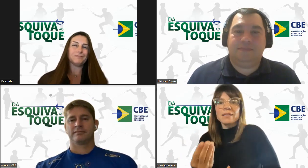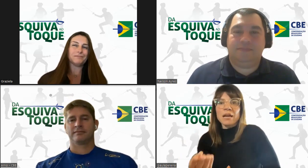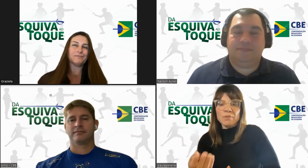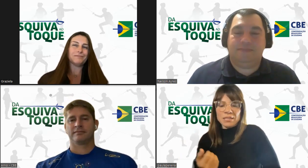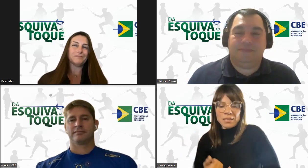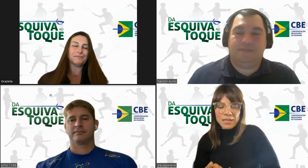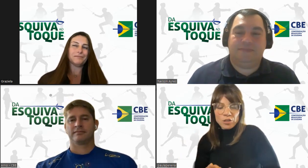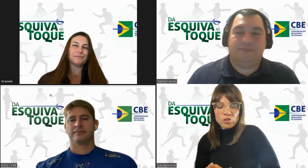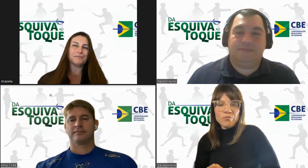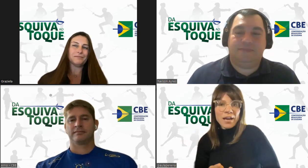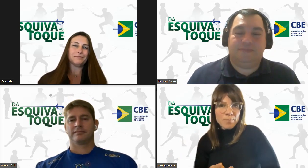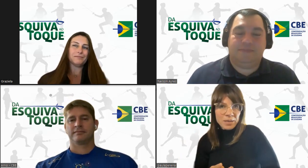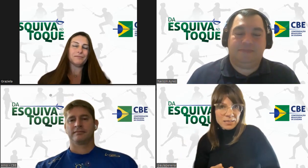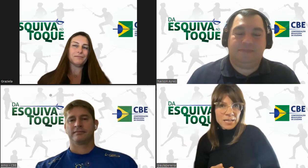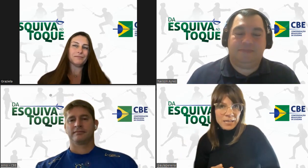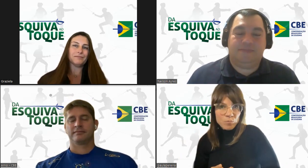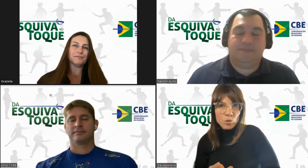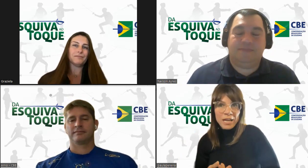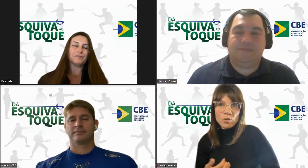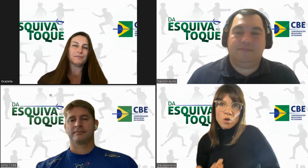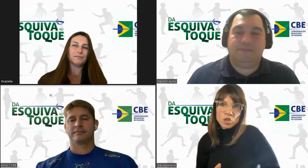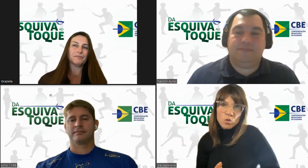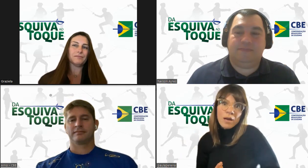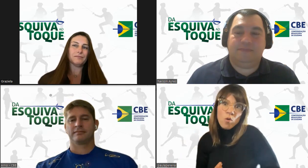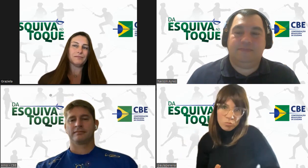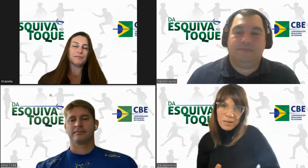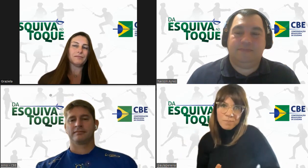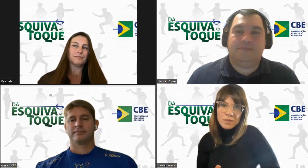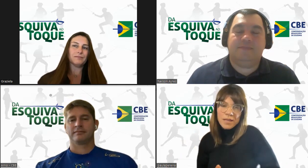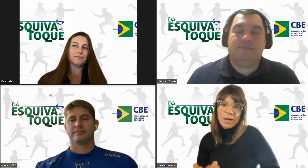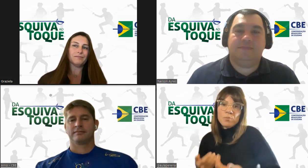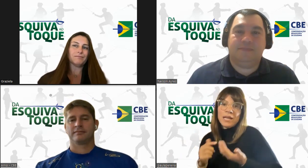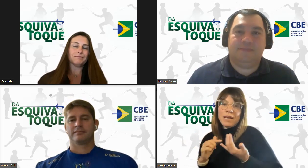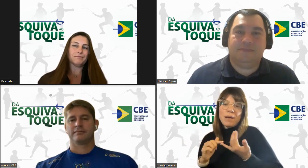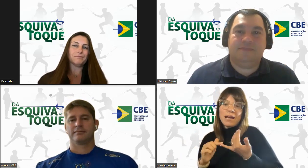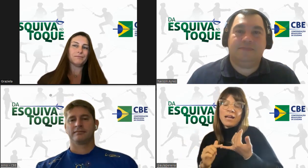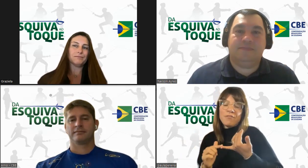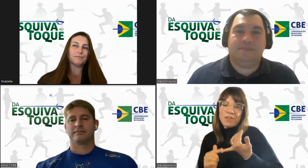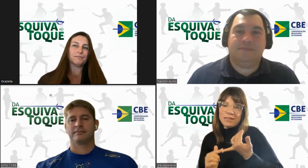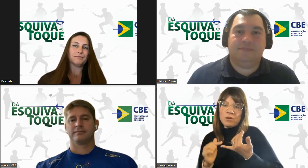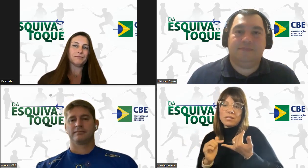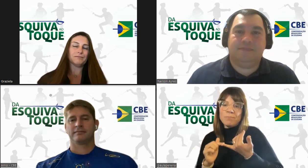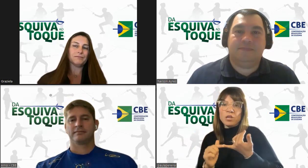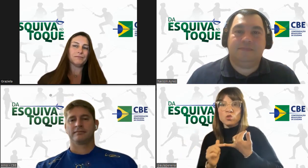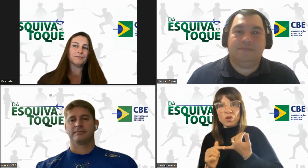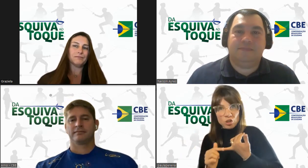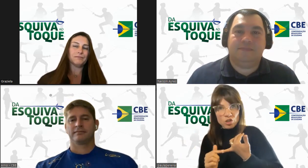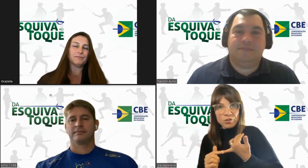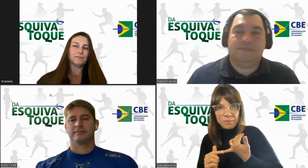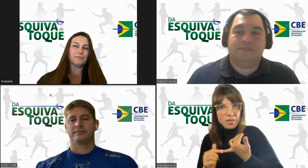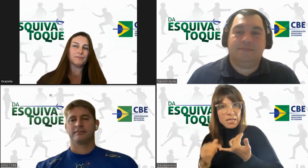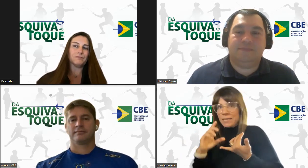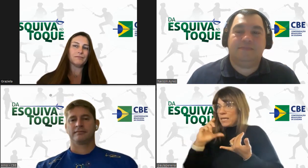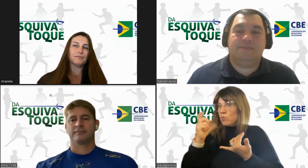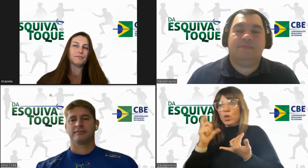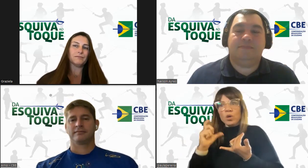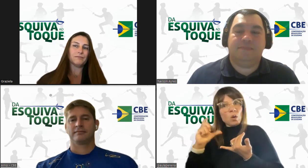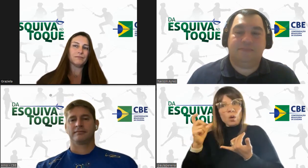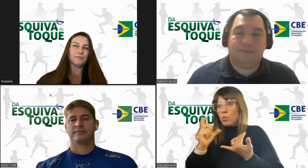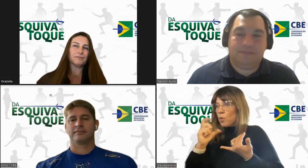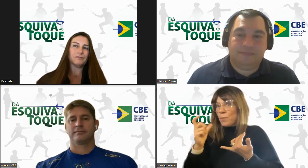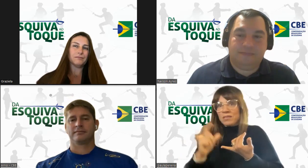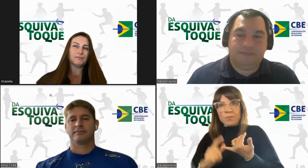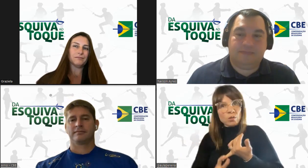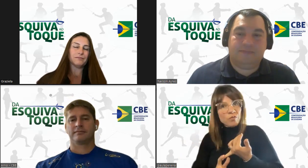ferramentas para lidar com essa ansiedade que vai aparecer ali o que ela não pode é tomar conta né porque ela afeta a nossa parte cognitiva então